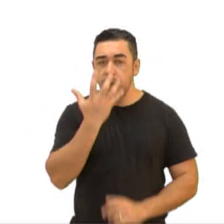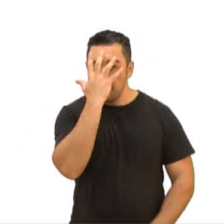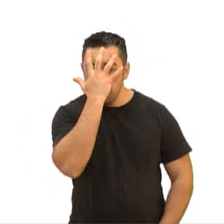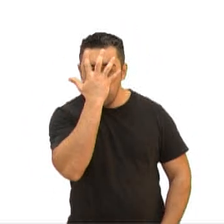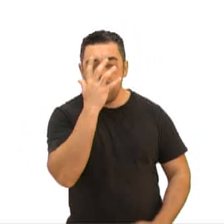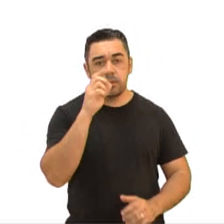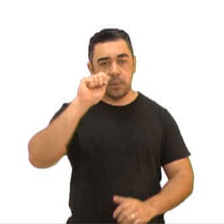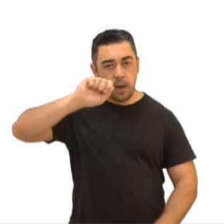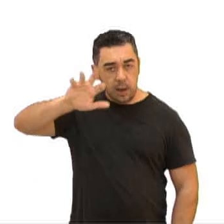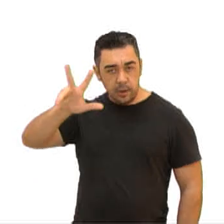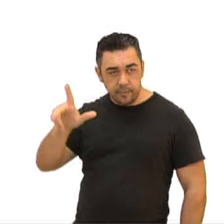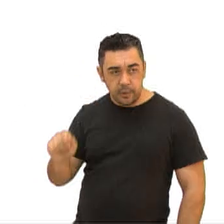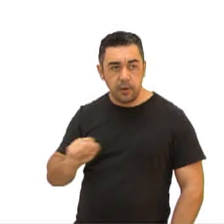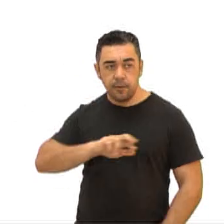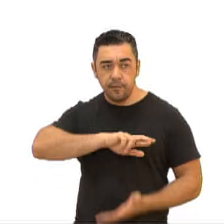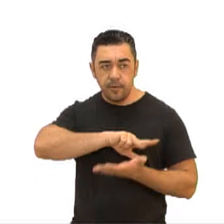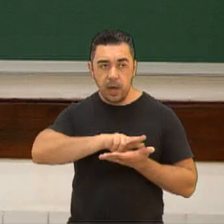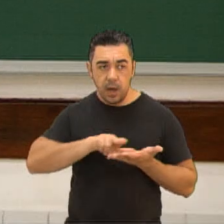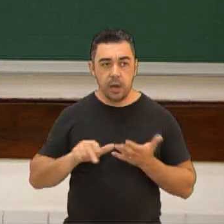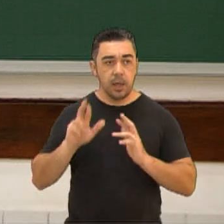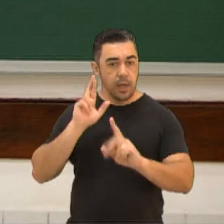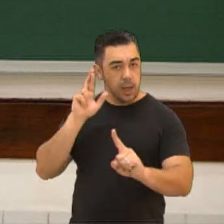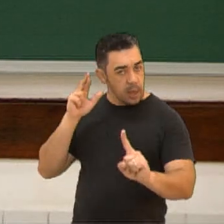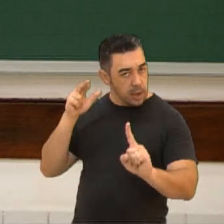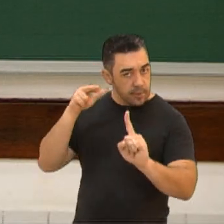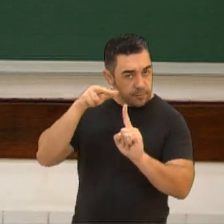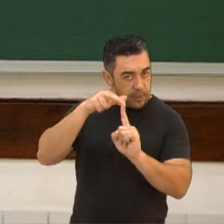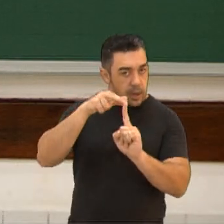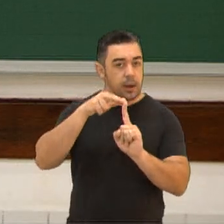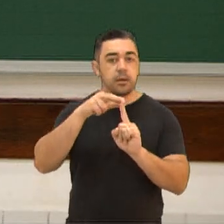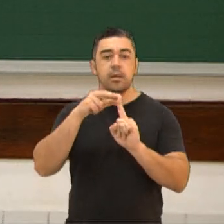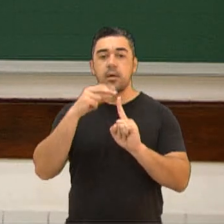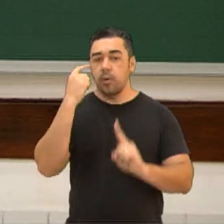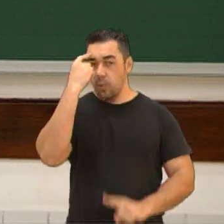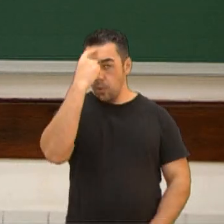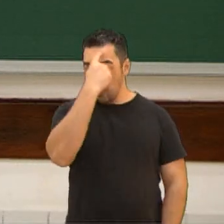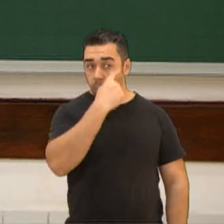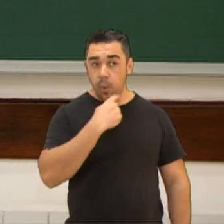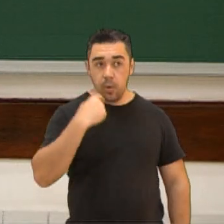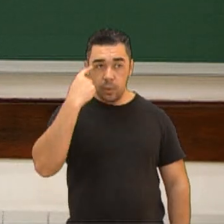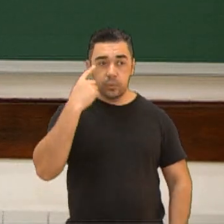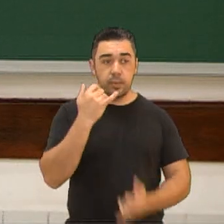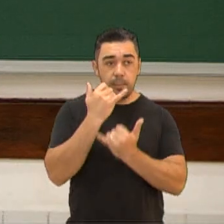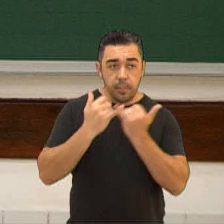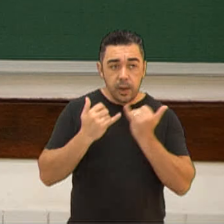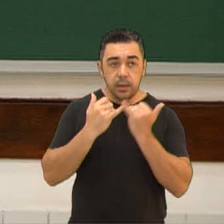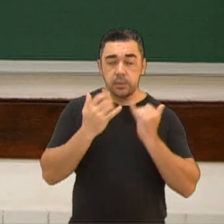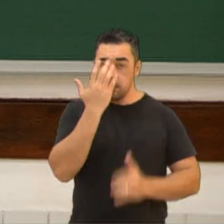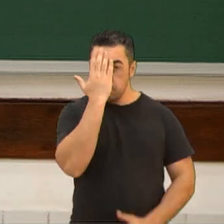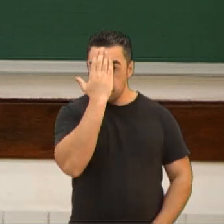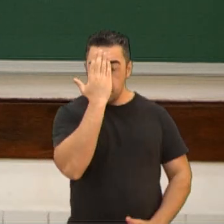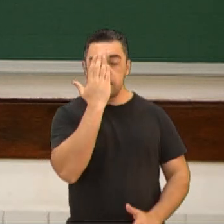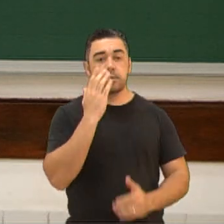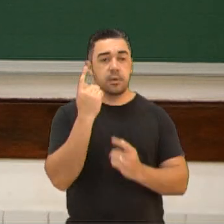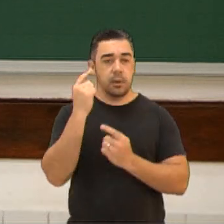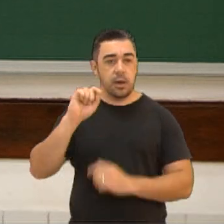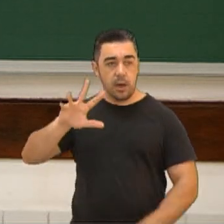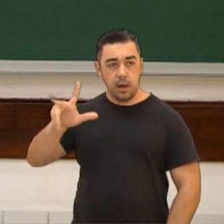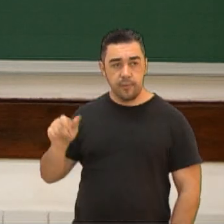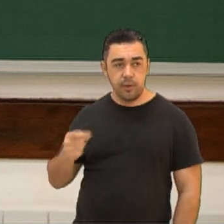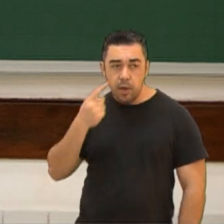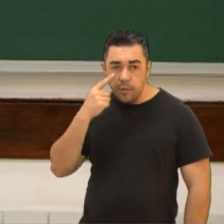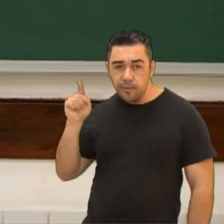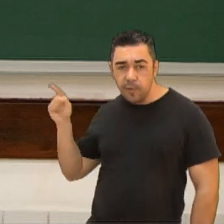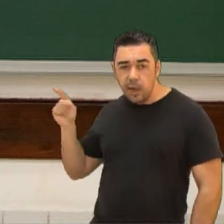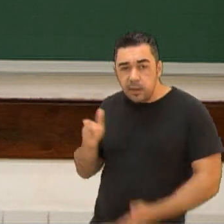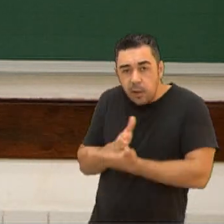africanas. Vários trabalhos vão ter referência desses rostos que parecem as máscaras africanas. Aqui já dá para ver que ele já está